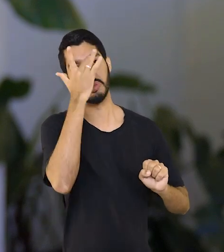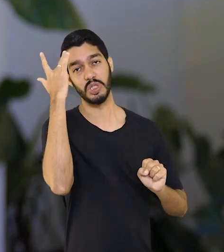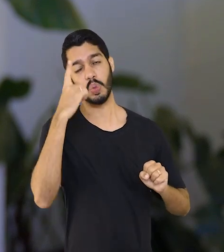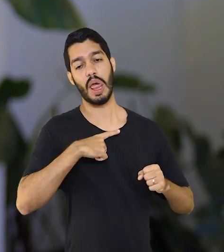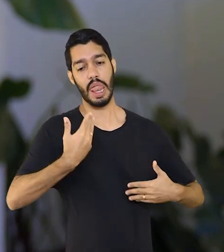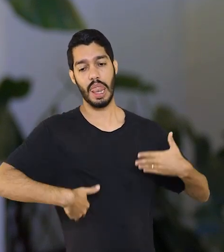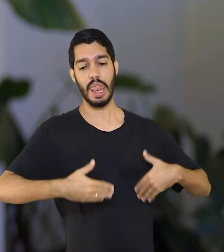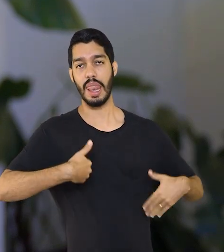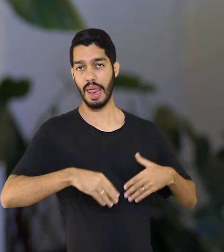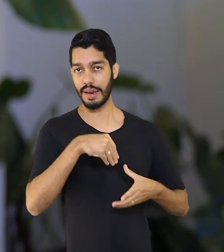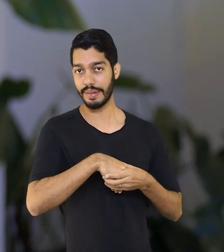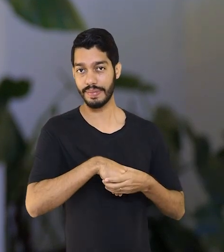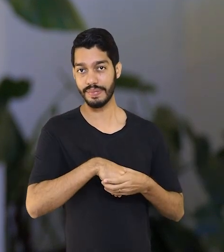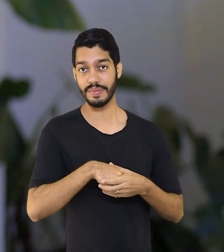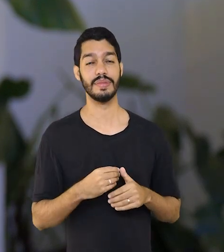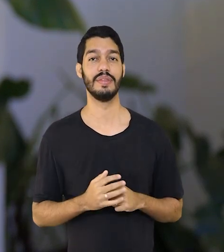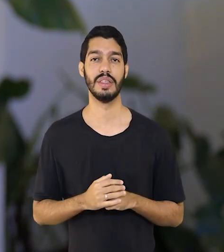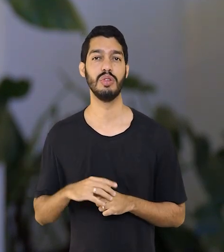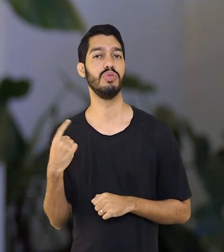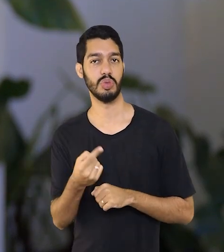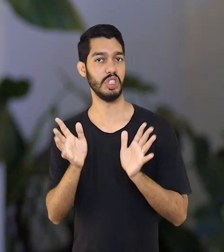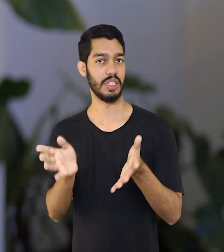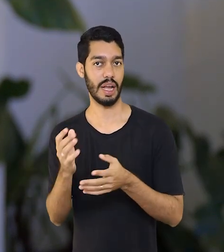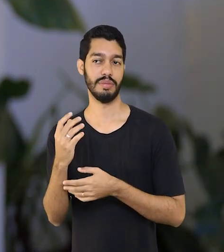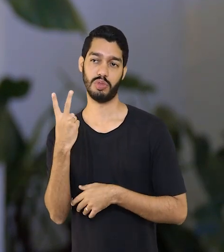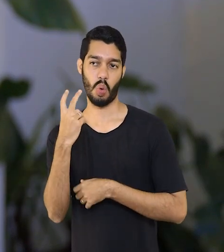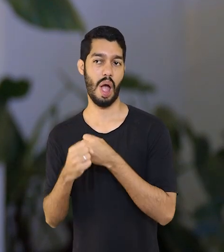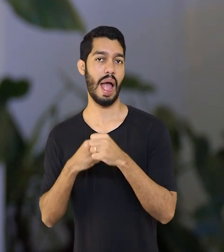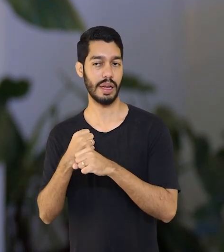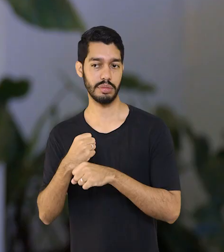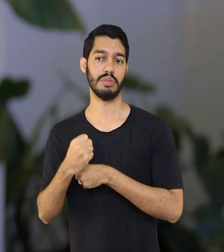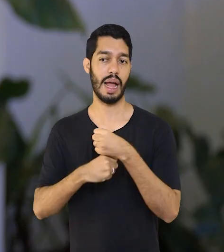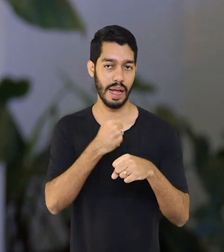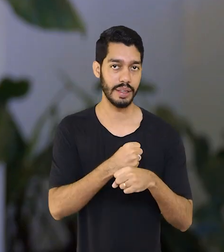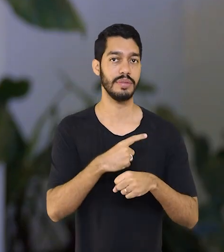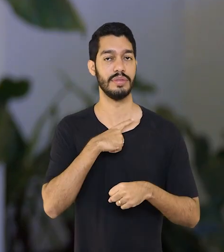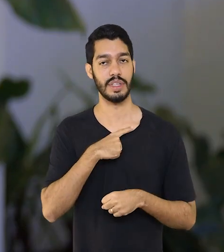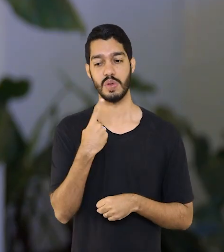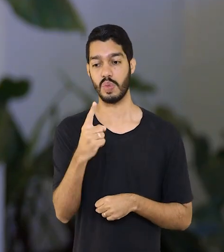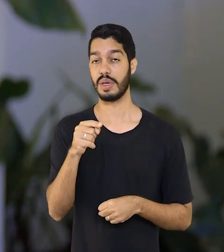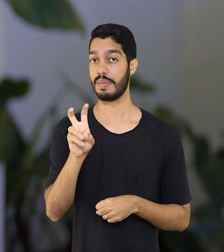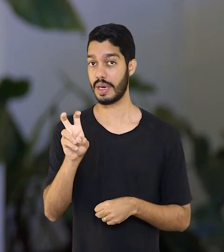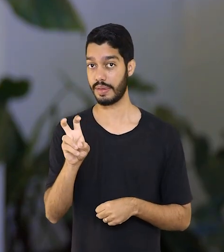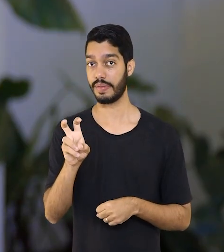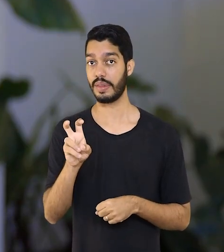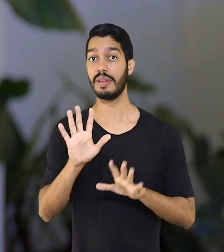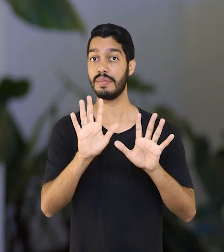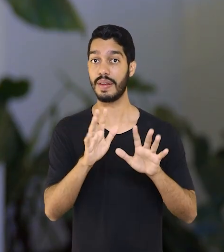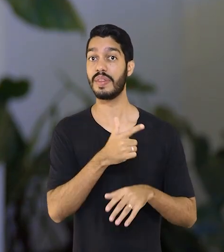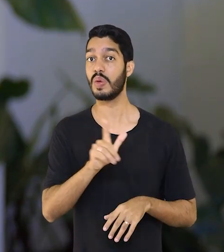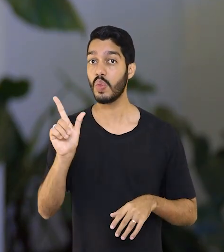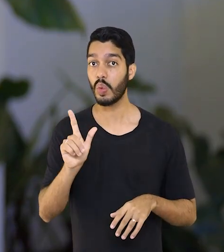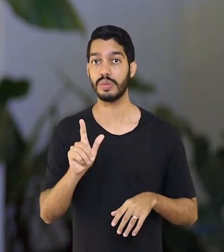Nós tivemos 2 anos de 1,5, 2025 a gente não sabe ainda. Mas 2024, 2023,